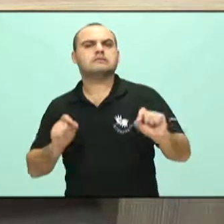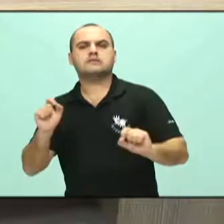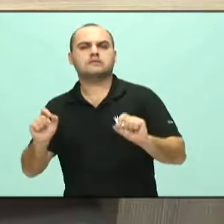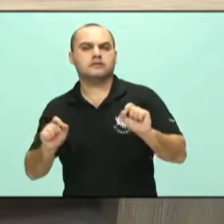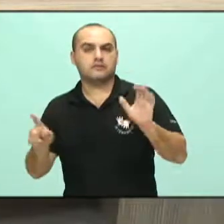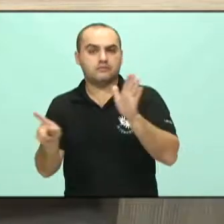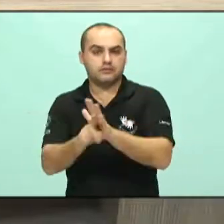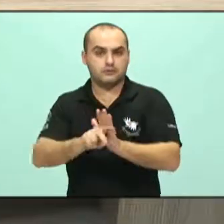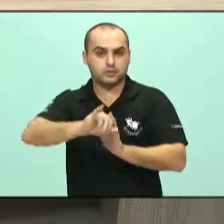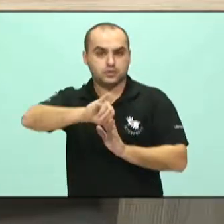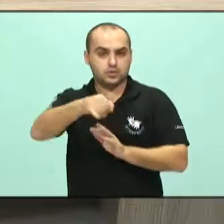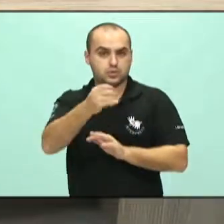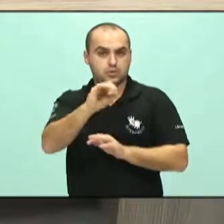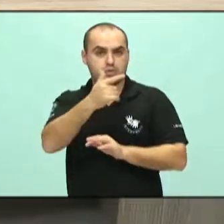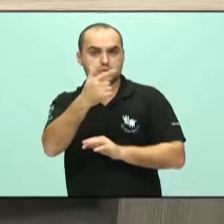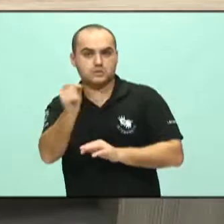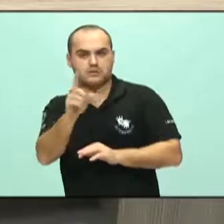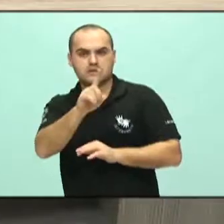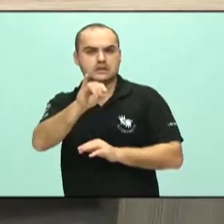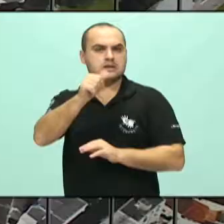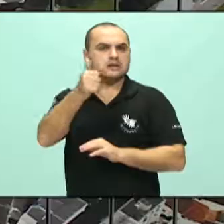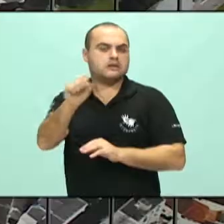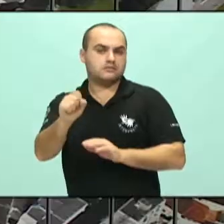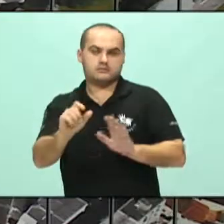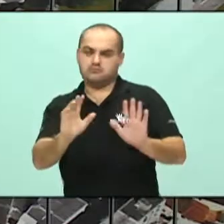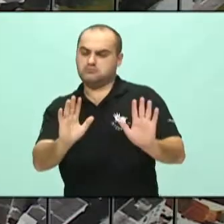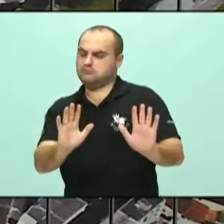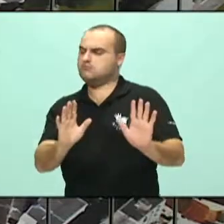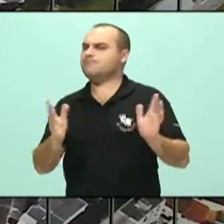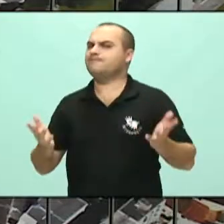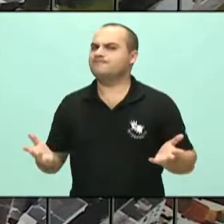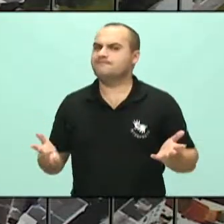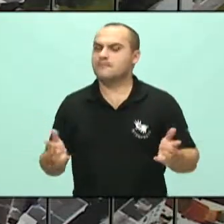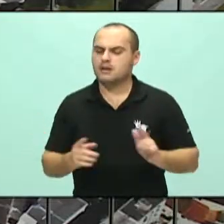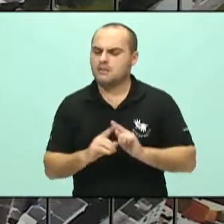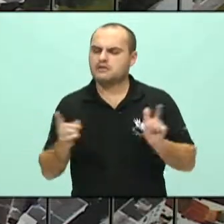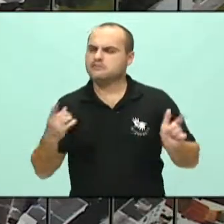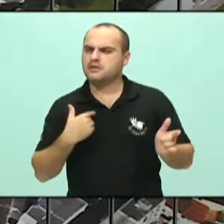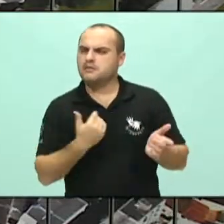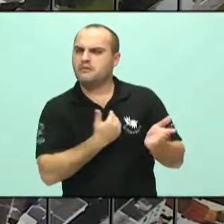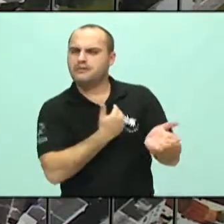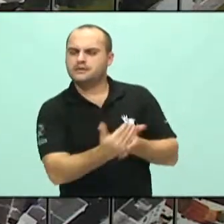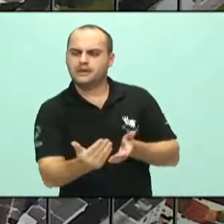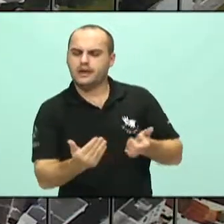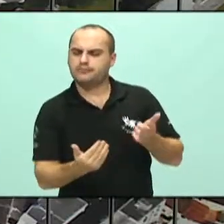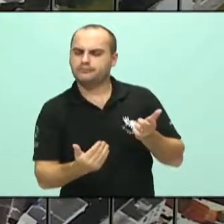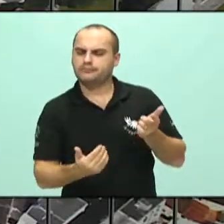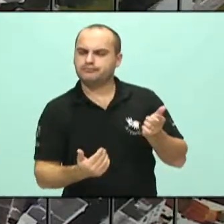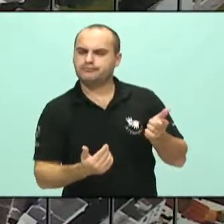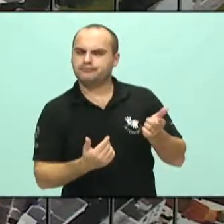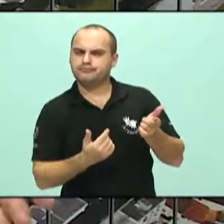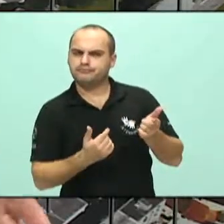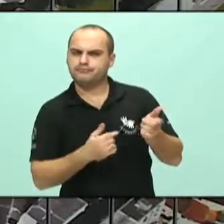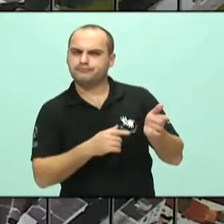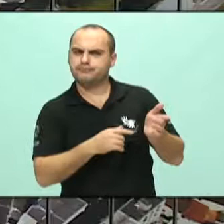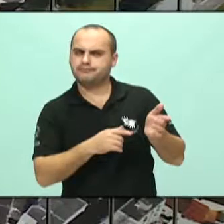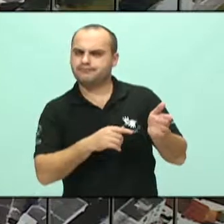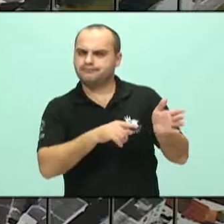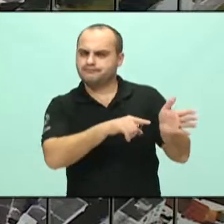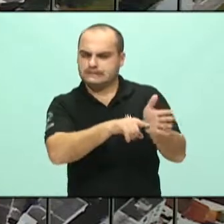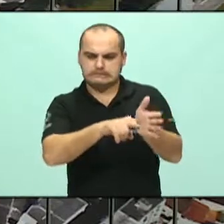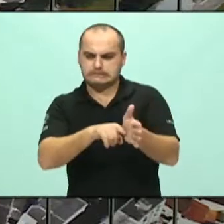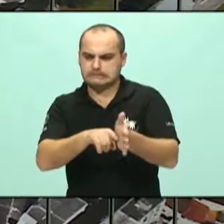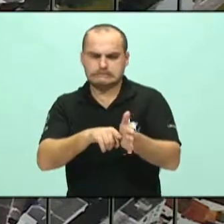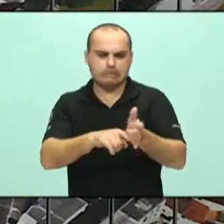João Dias de Arzão, para não entrar em polêmica, porque os próprios historiadores não fazem essa escolha, não era a Câmara que ia